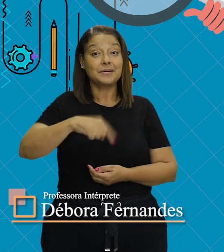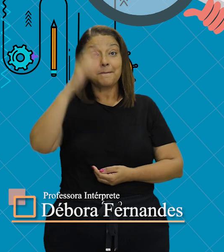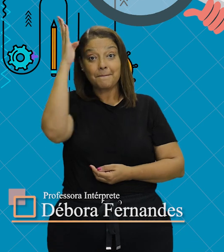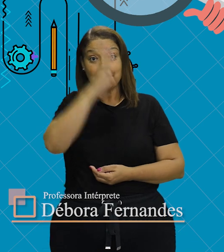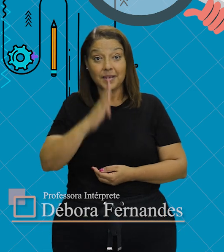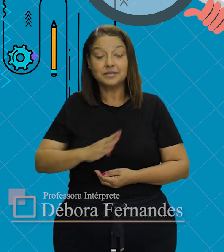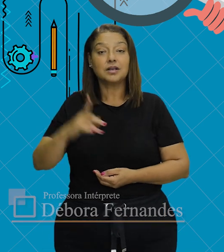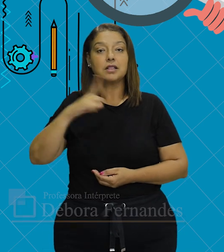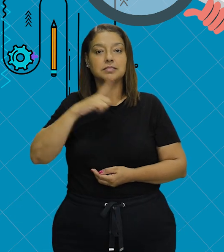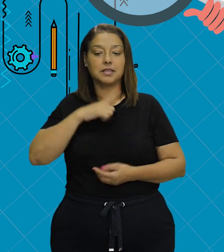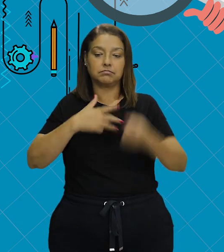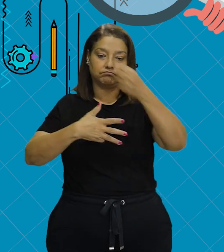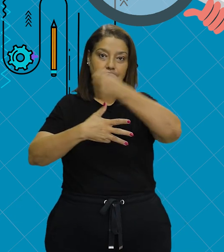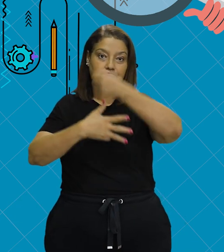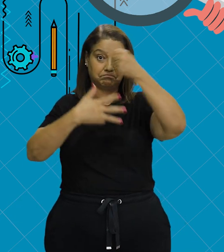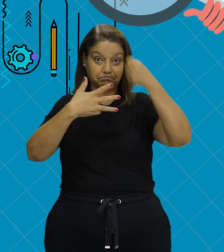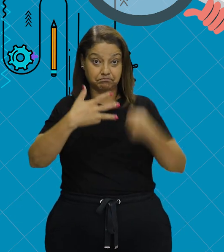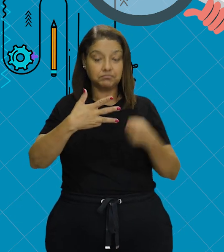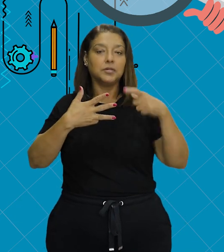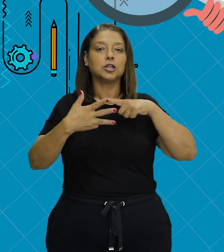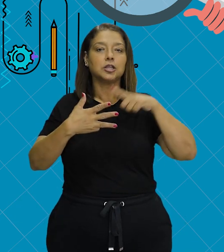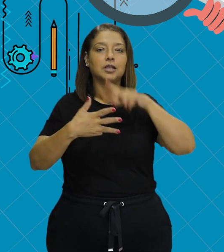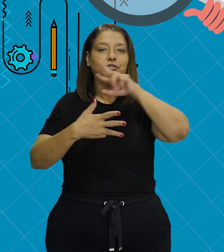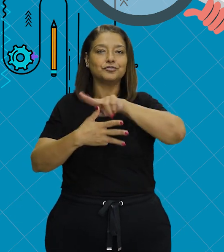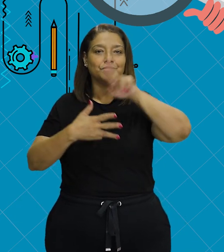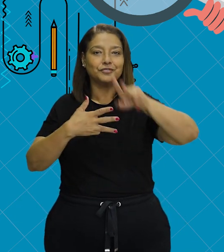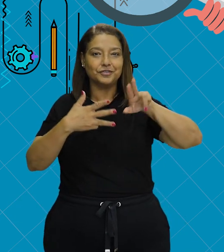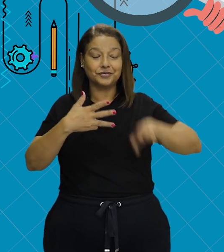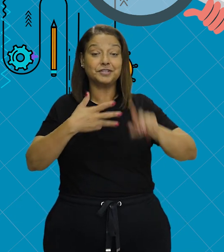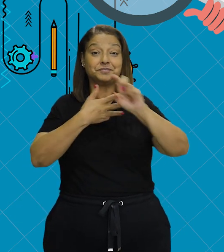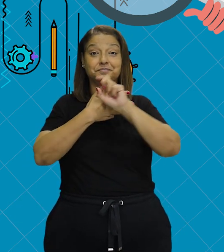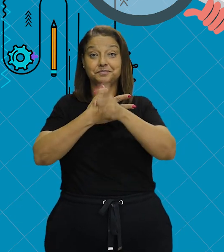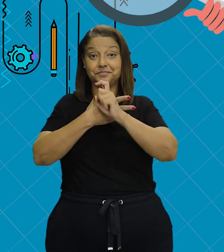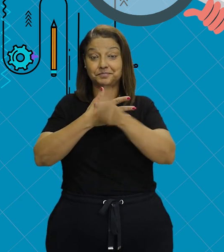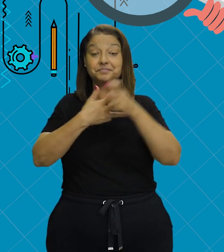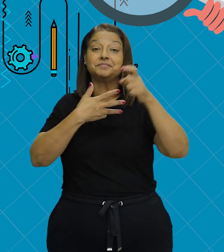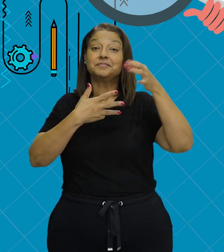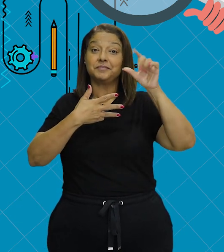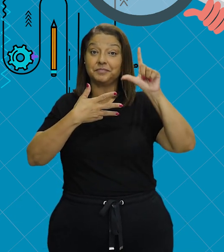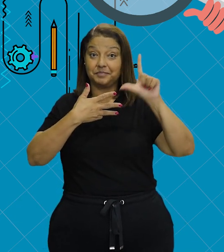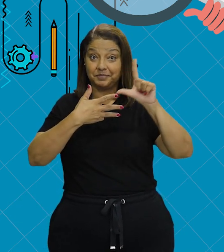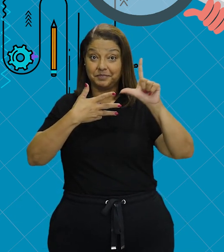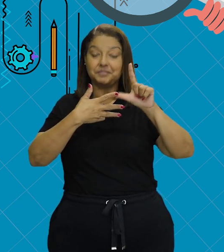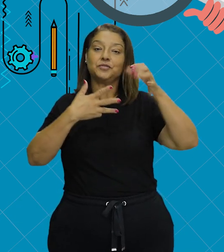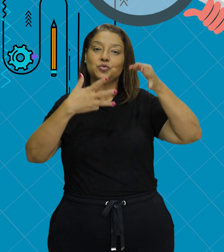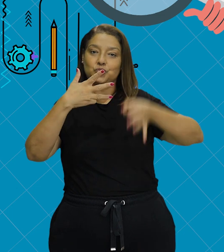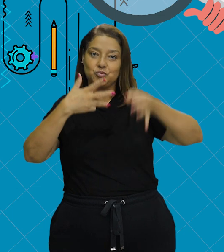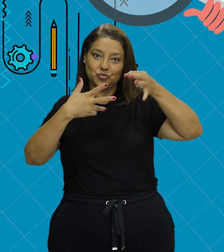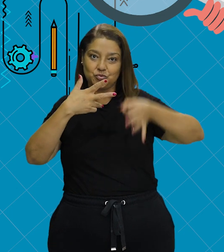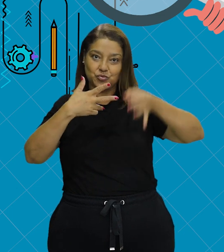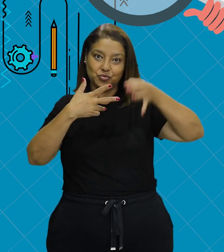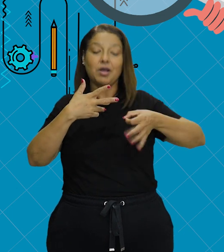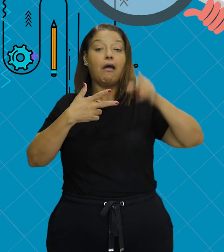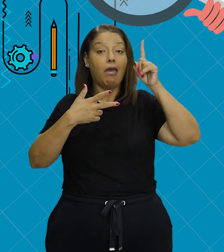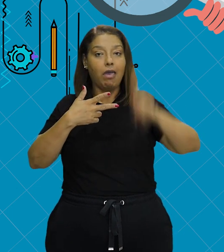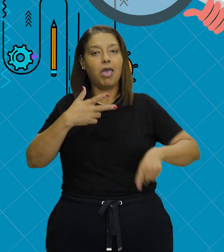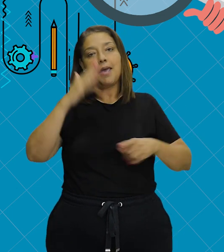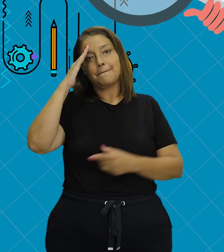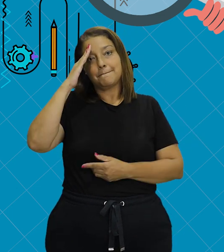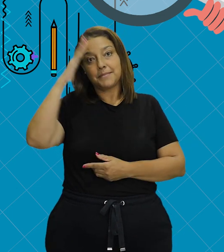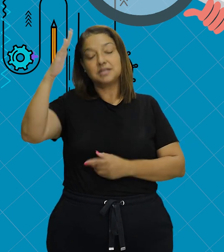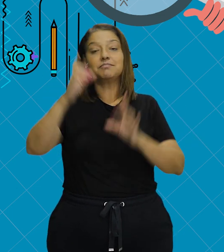a divisão dos 3 poderes, executivo, legislativo e judiciário, é um princípio fundamental da